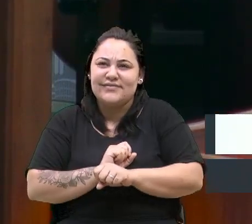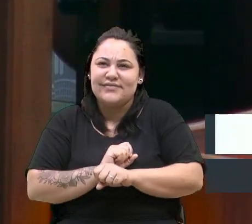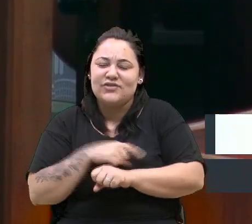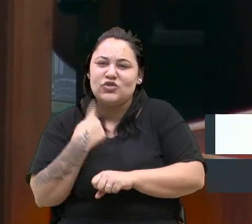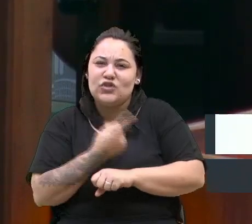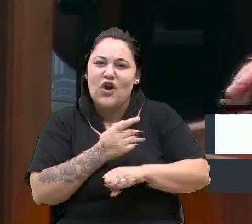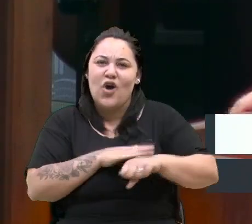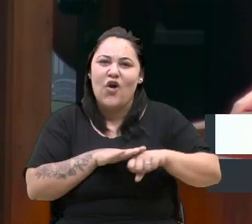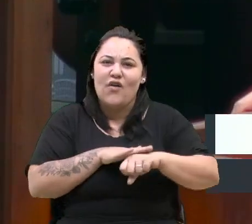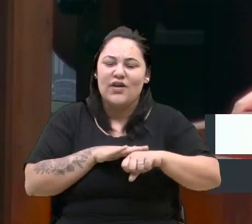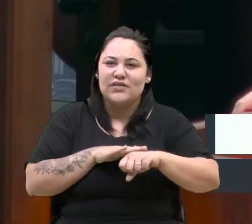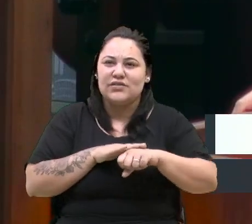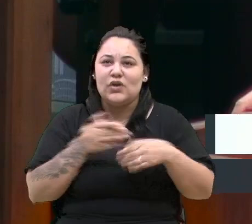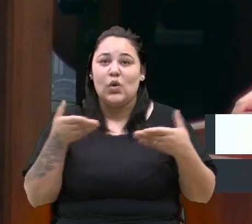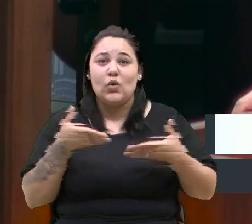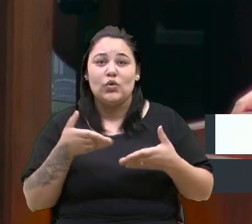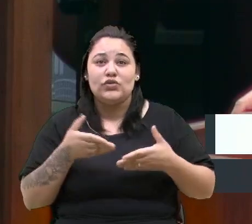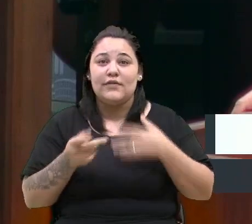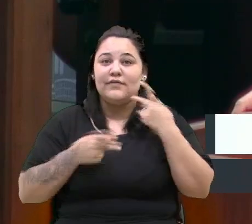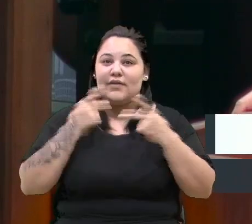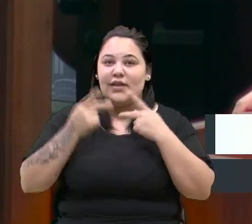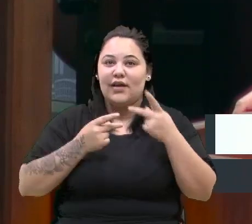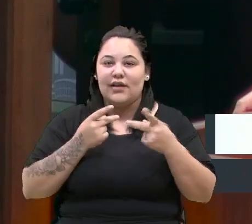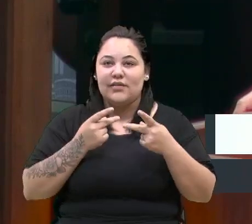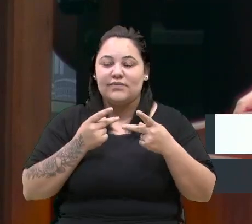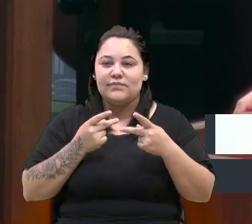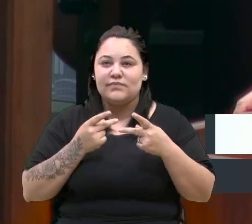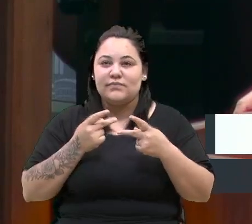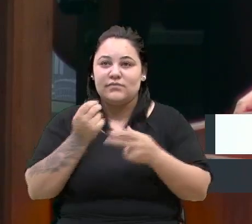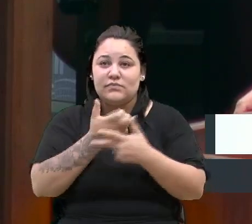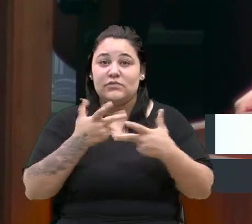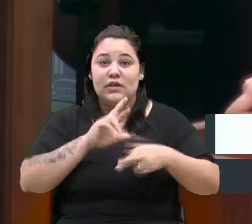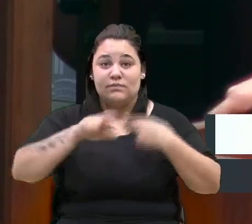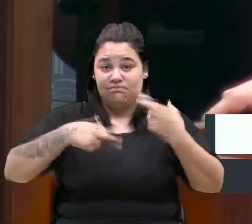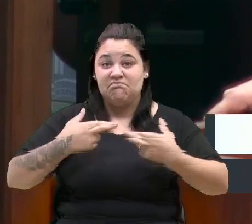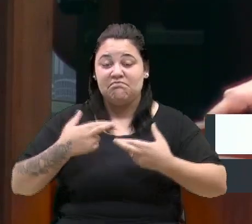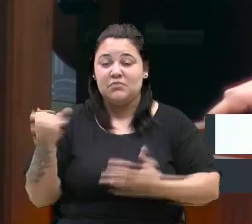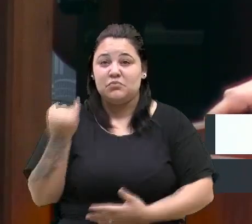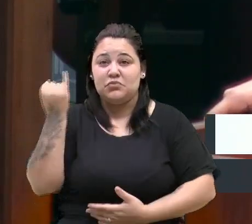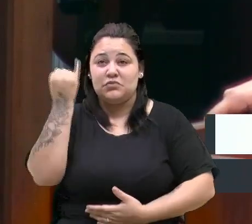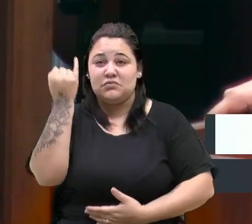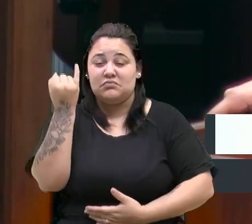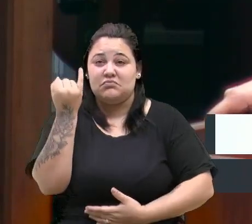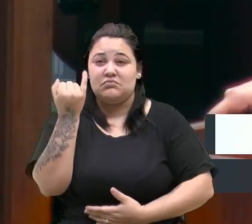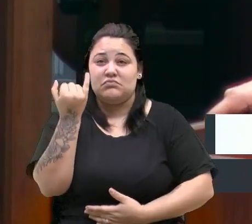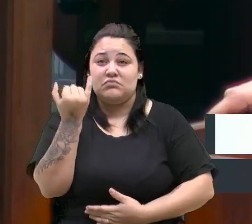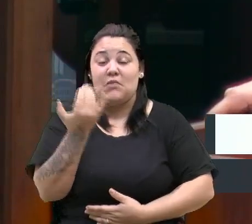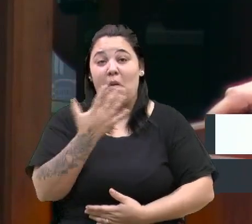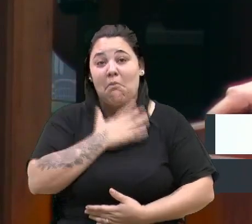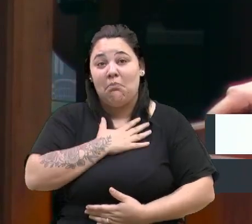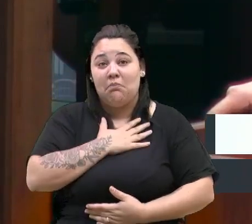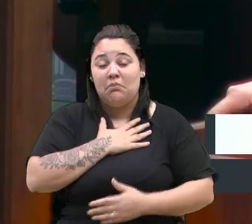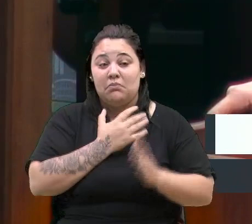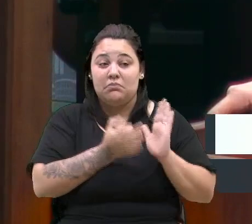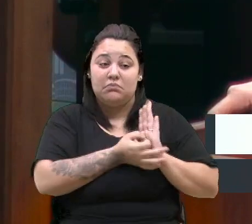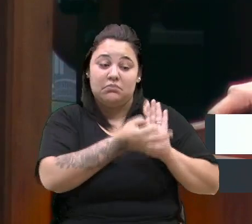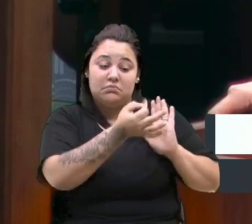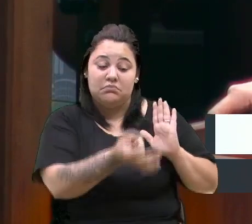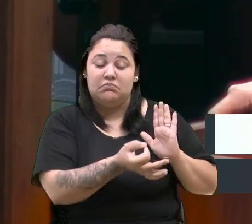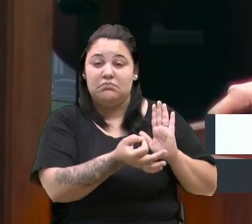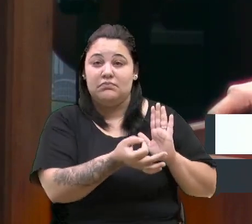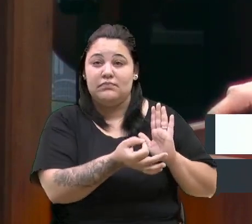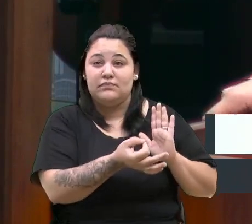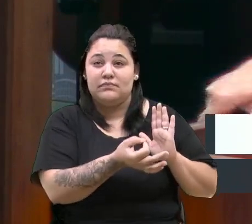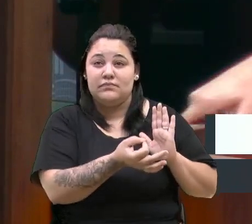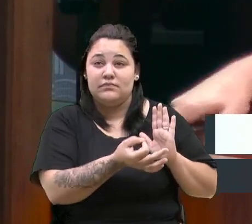conversa hoje é falar de uma questão importante, na minha opinião, para